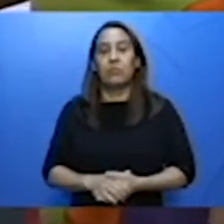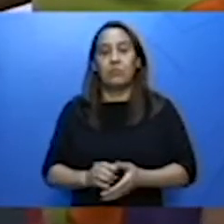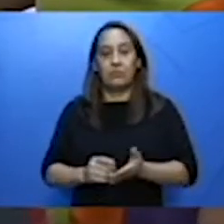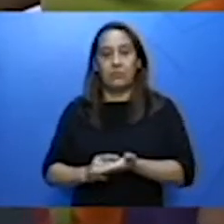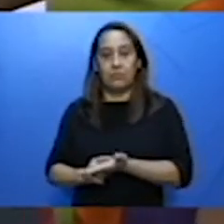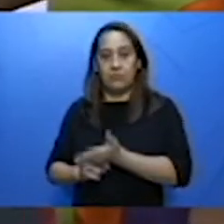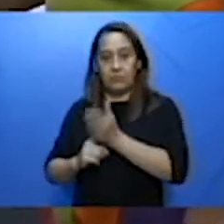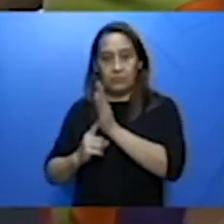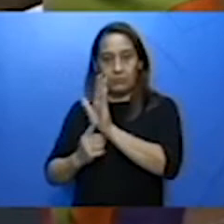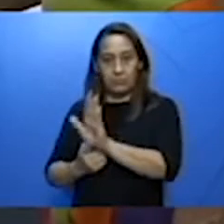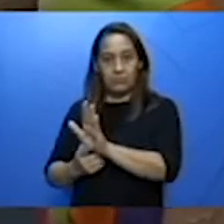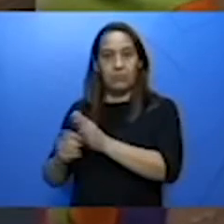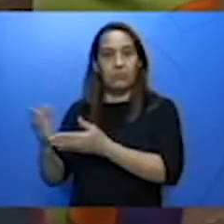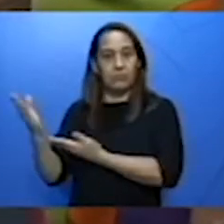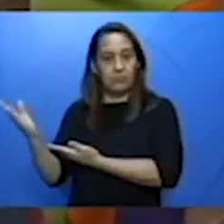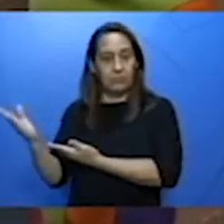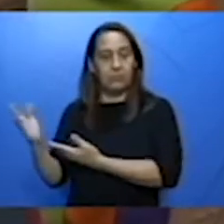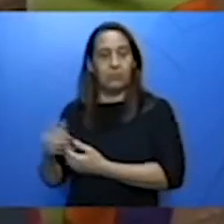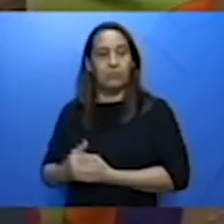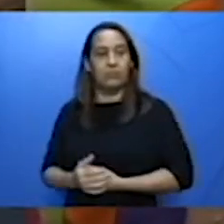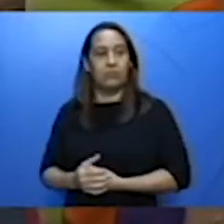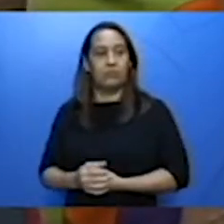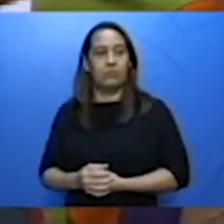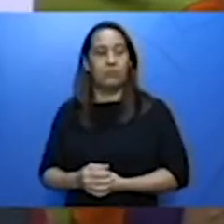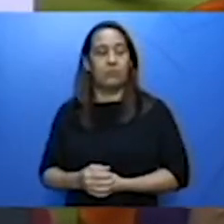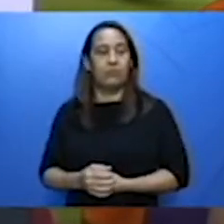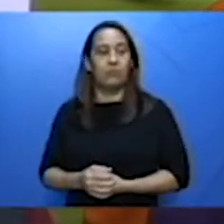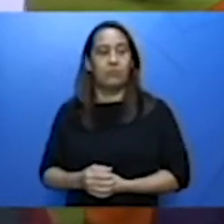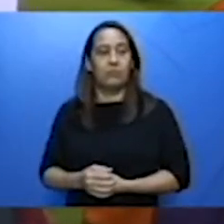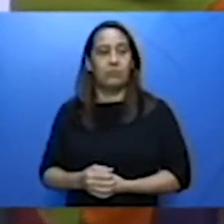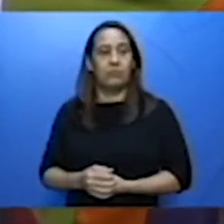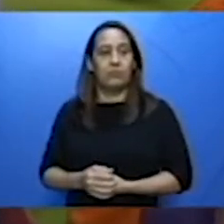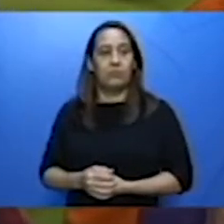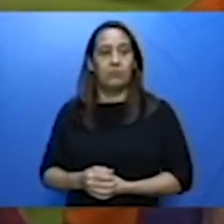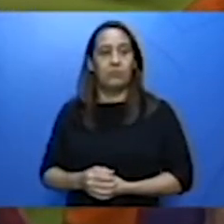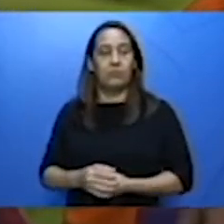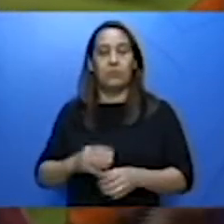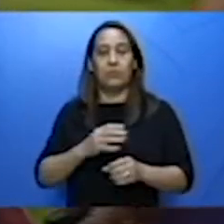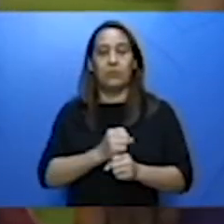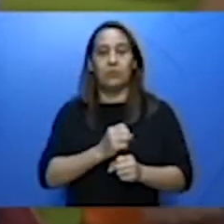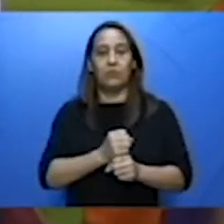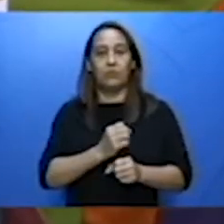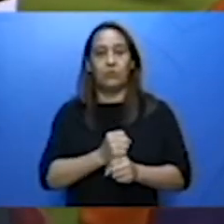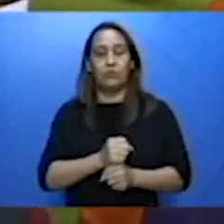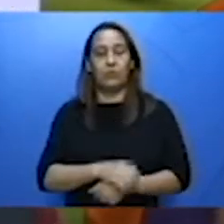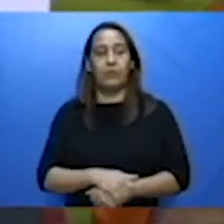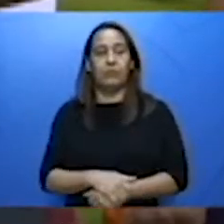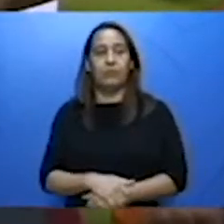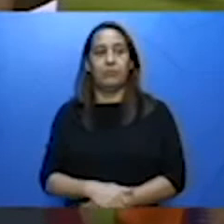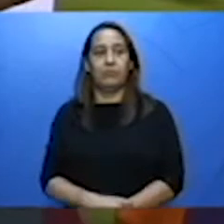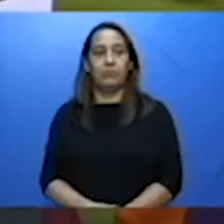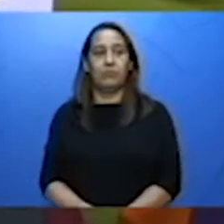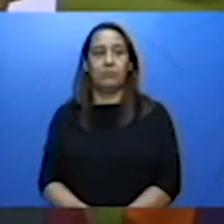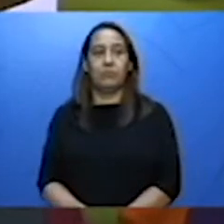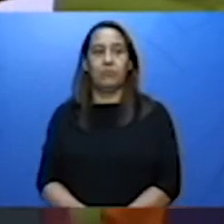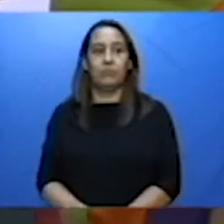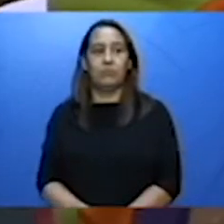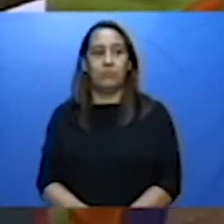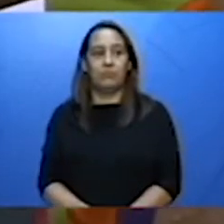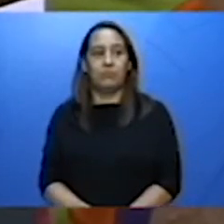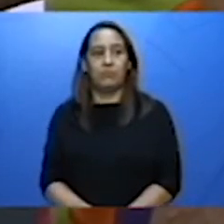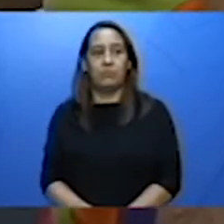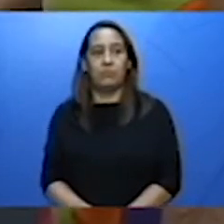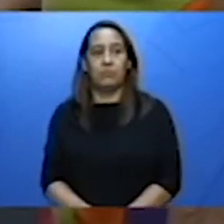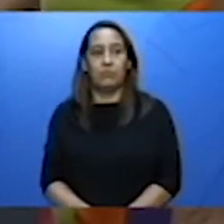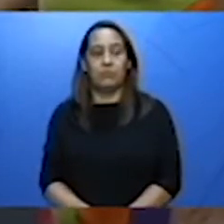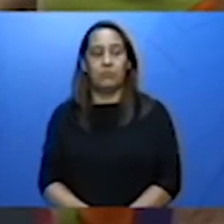145 mais o 35 aqui, certo? E aí eu vou somar, vou agrupar, sempre iniciando